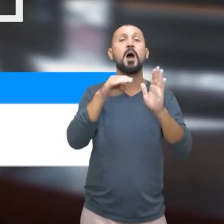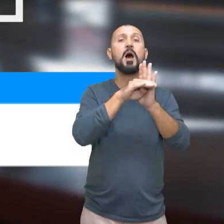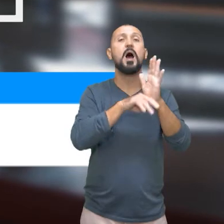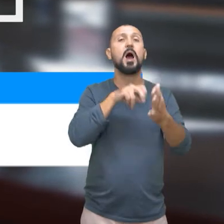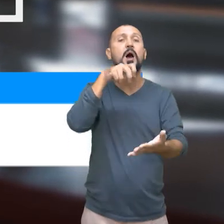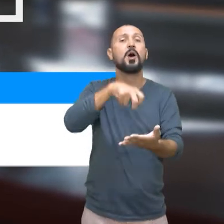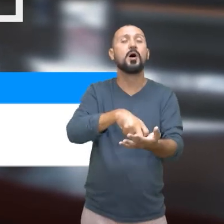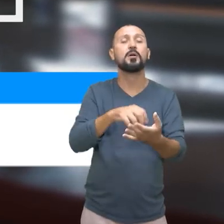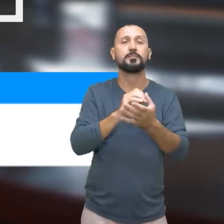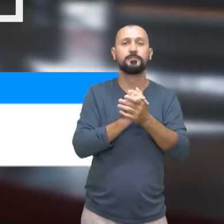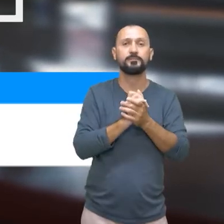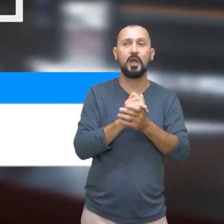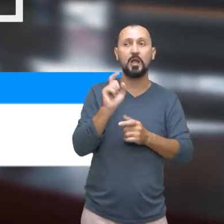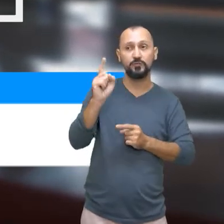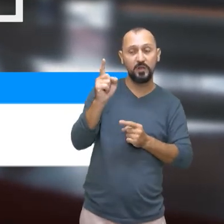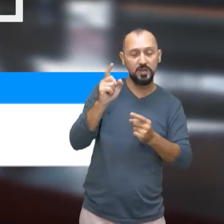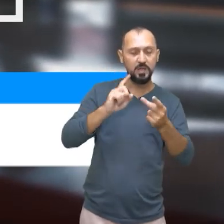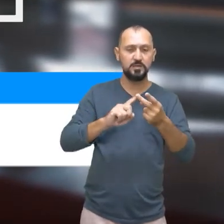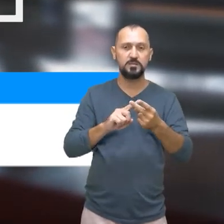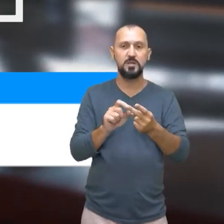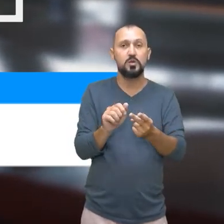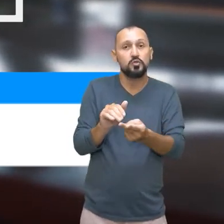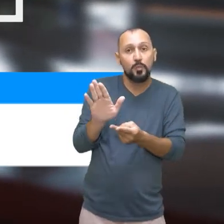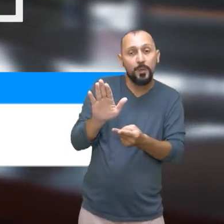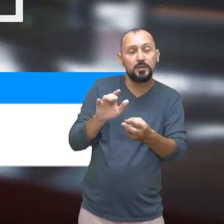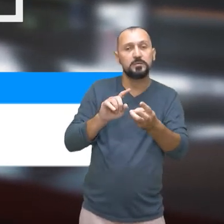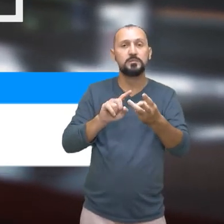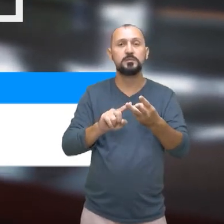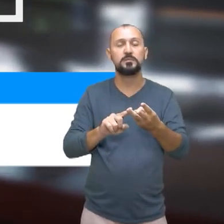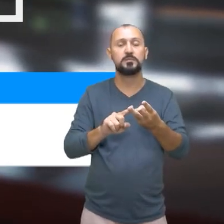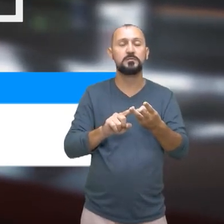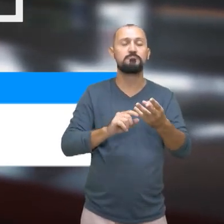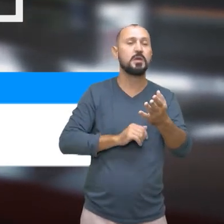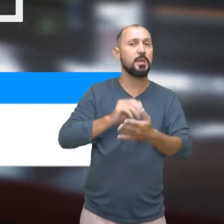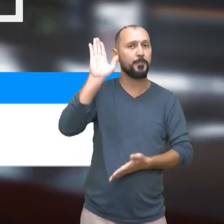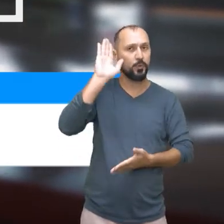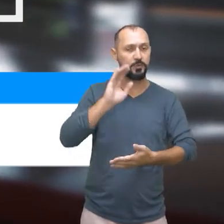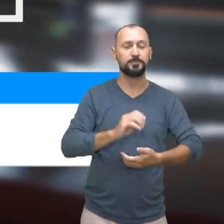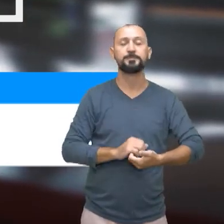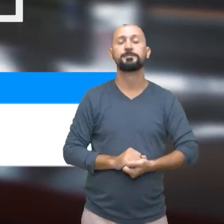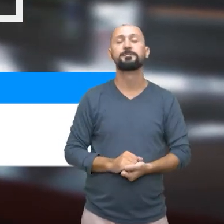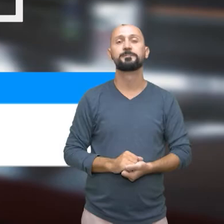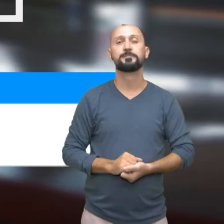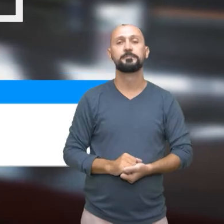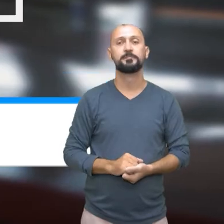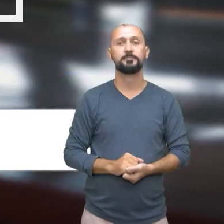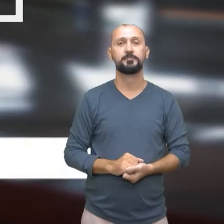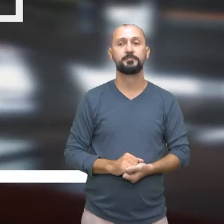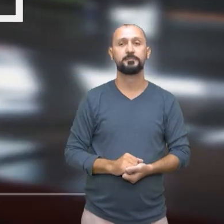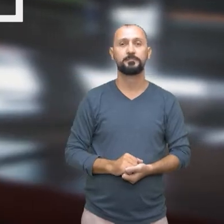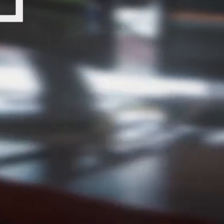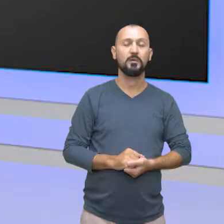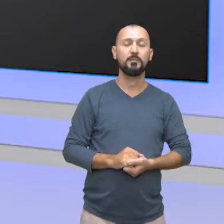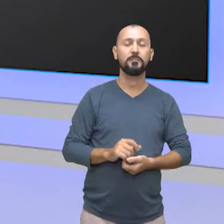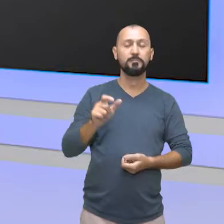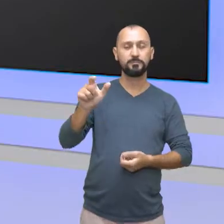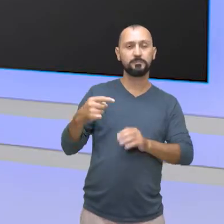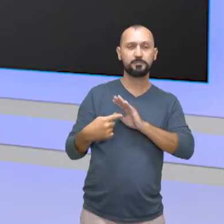grave sujeitará o infrator às seguintes penalidades: advertência, suspensão e